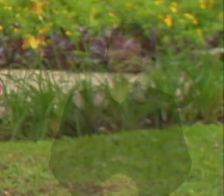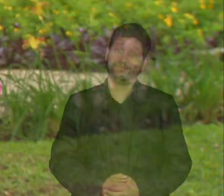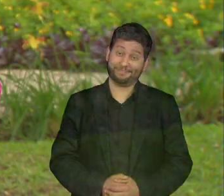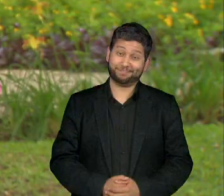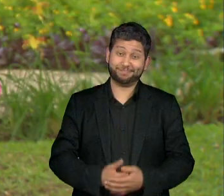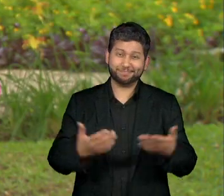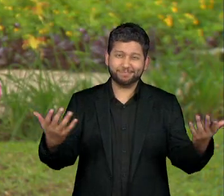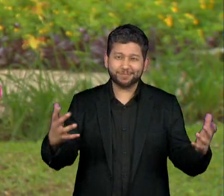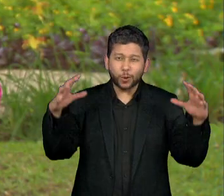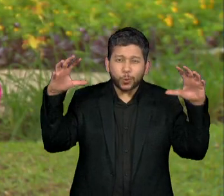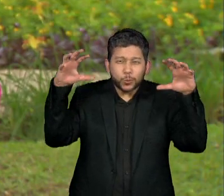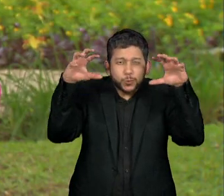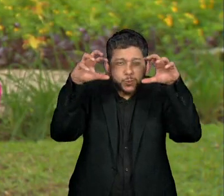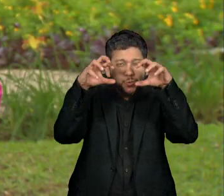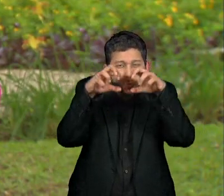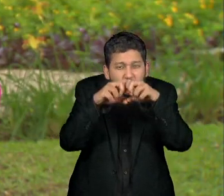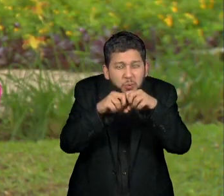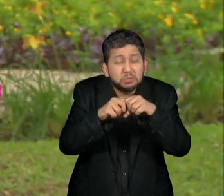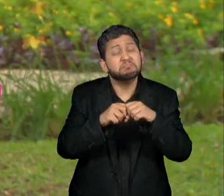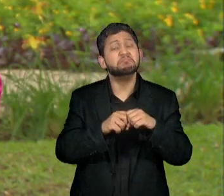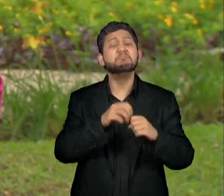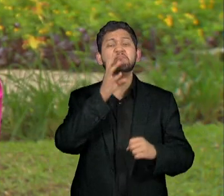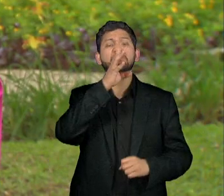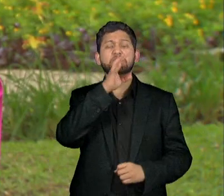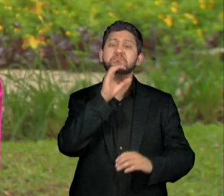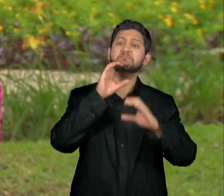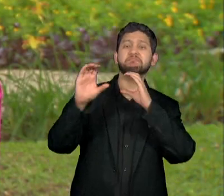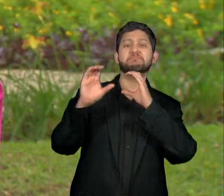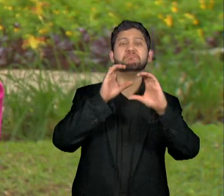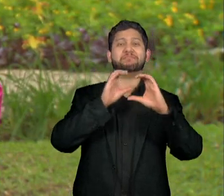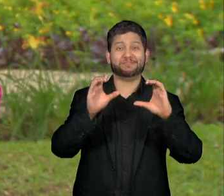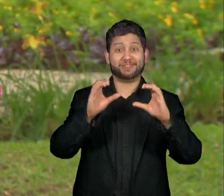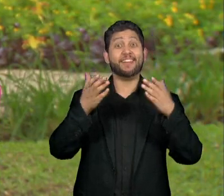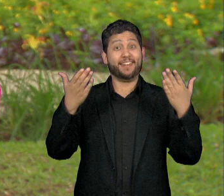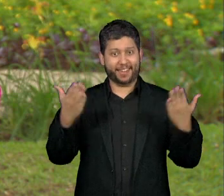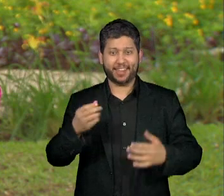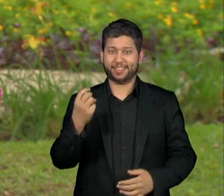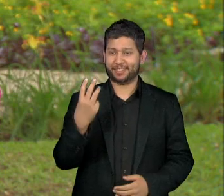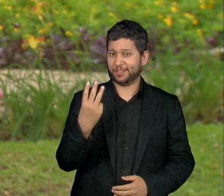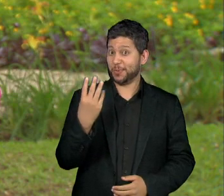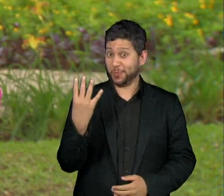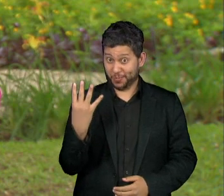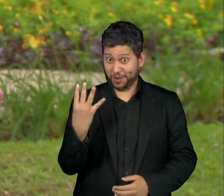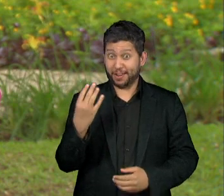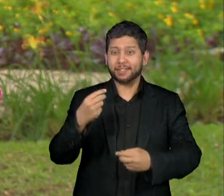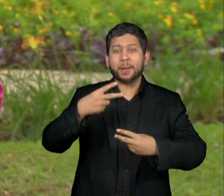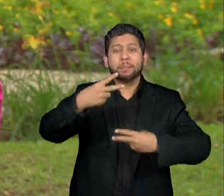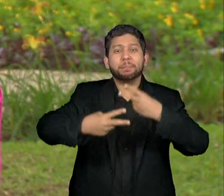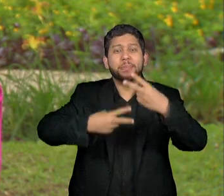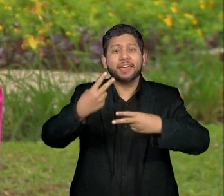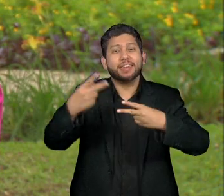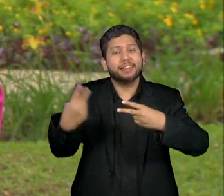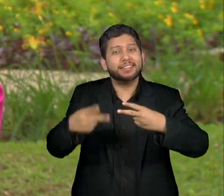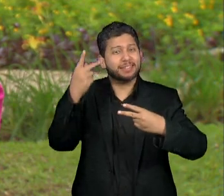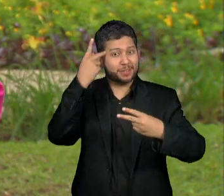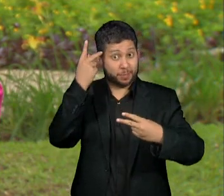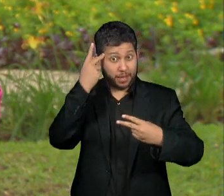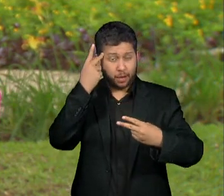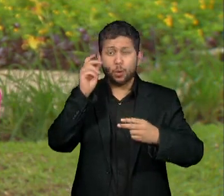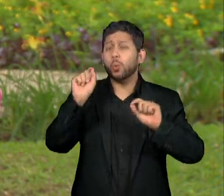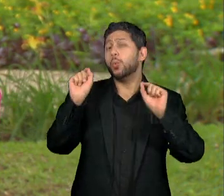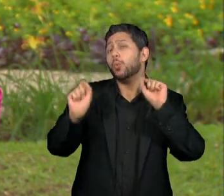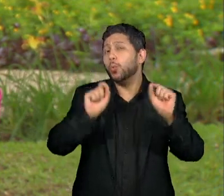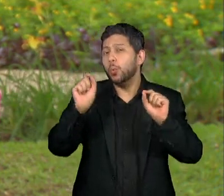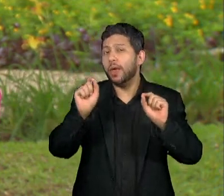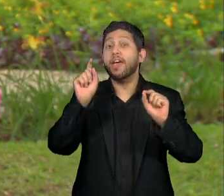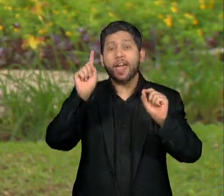Faz escuro, mas eu canto. É o título da 34ª Bienal de São Paulo, que está sendo chamada de